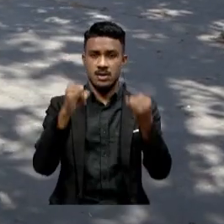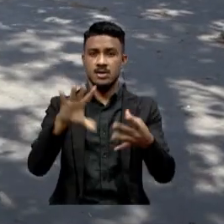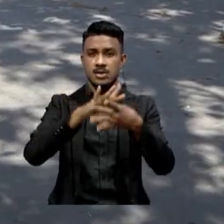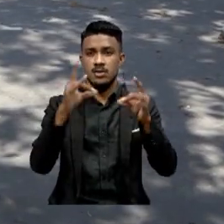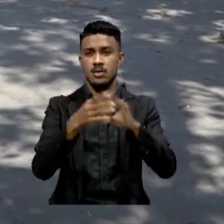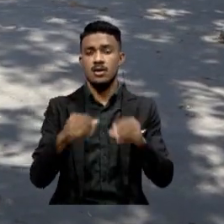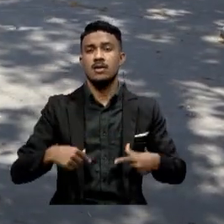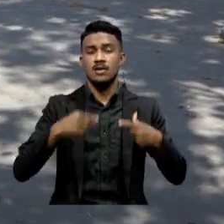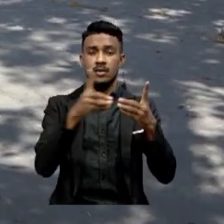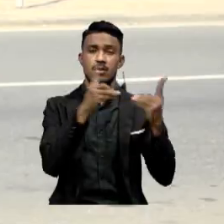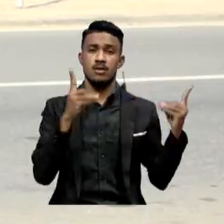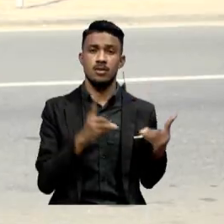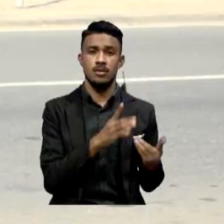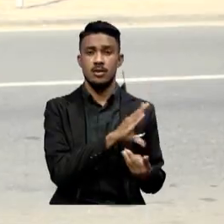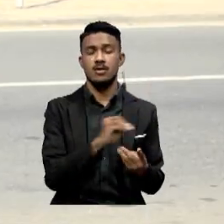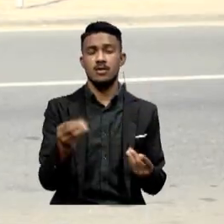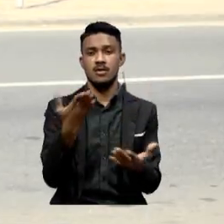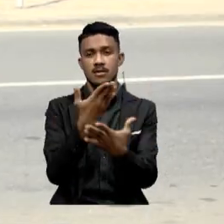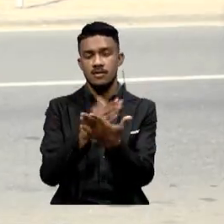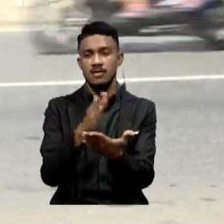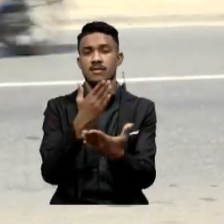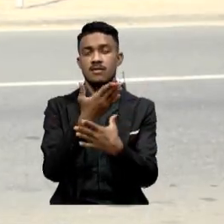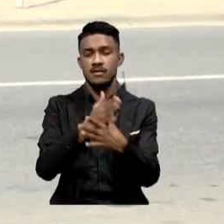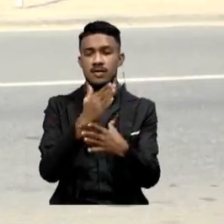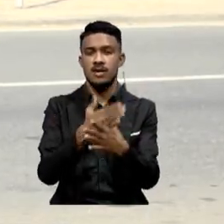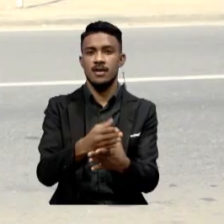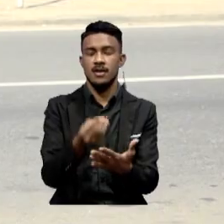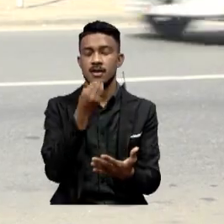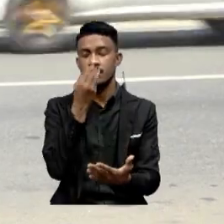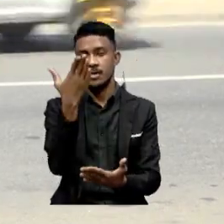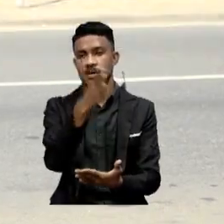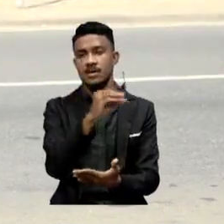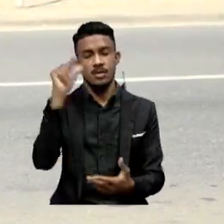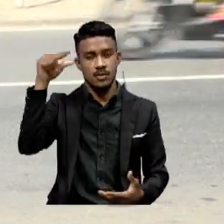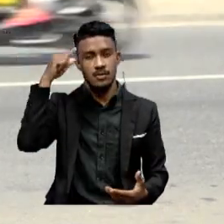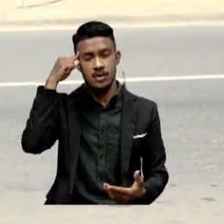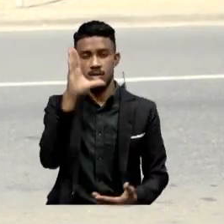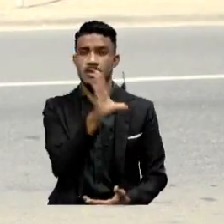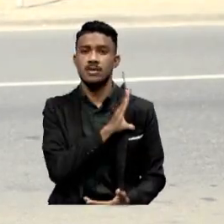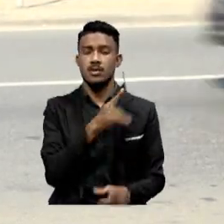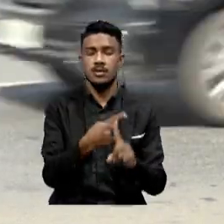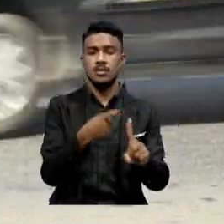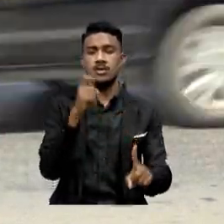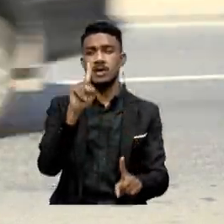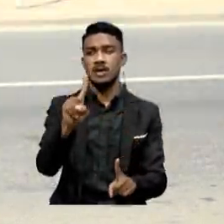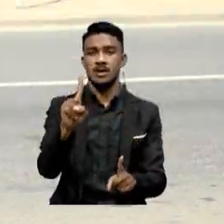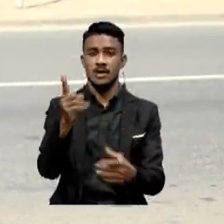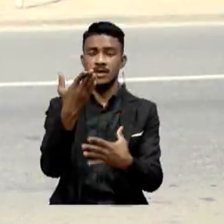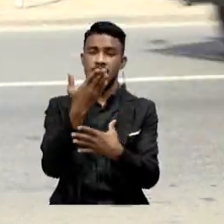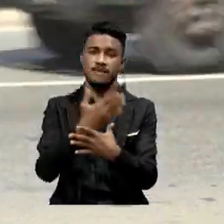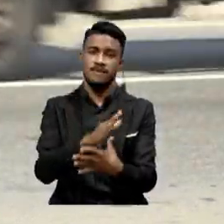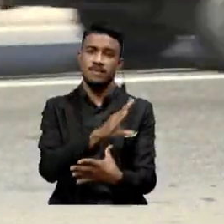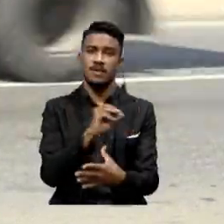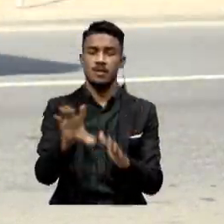solidariedade bania. O governo já roubou na passo ida carua. Espera, balo russiita, se já tutam, passo ser nebe,